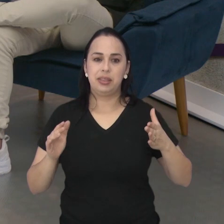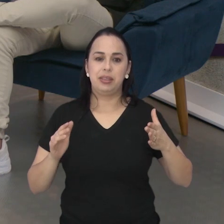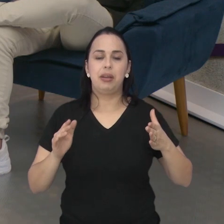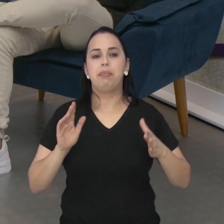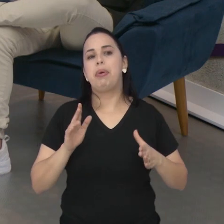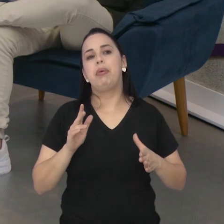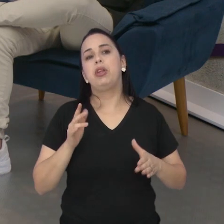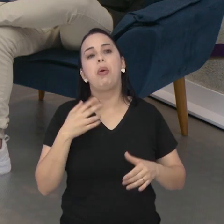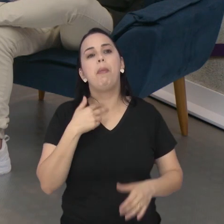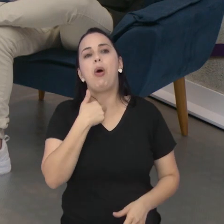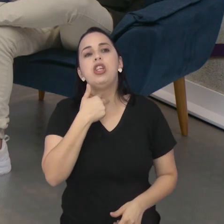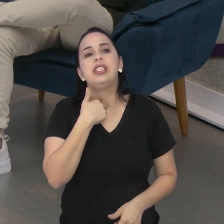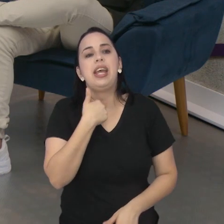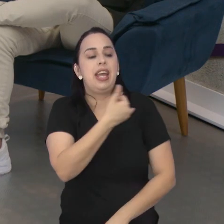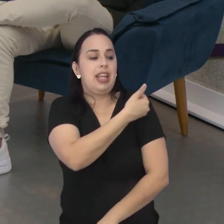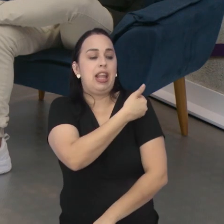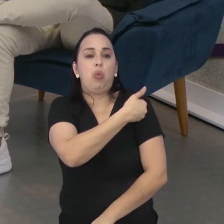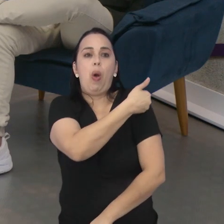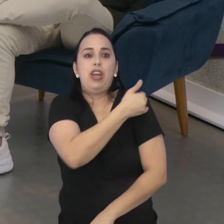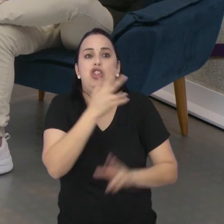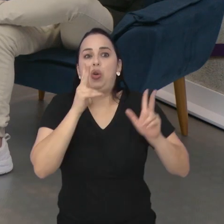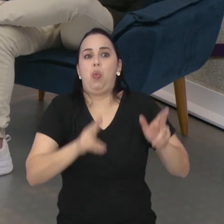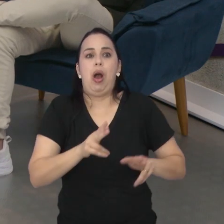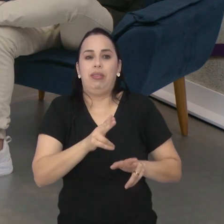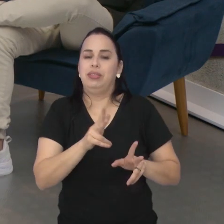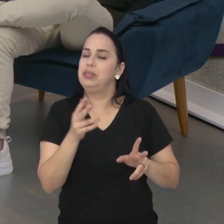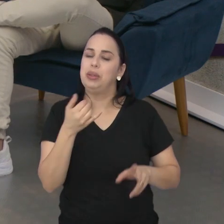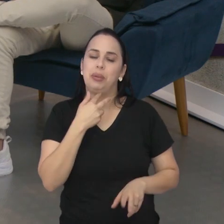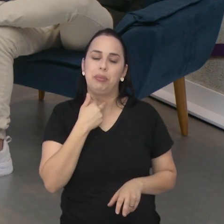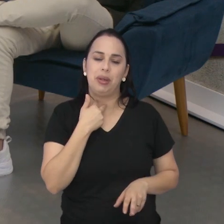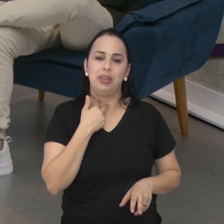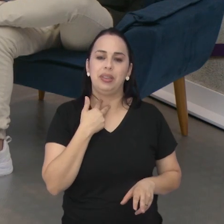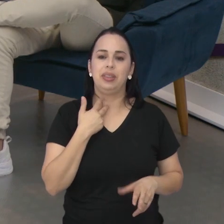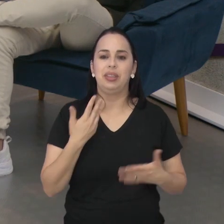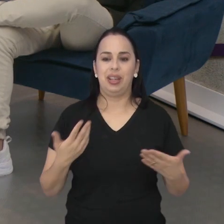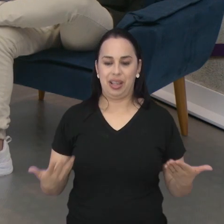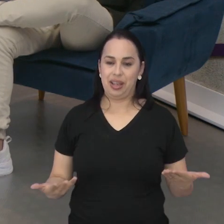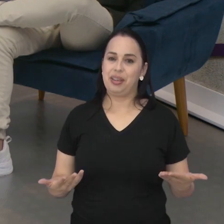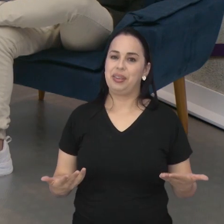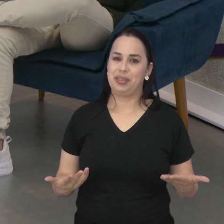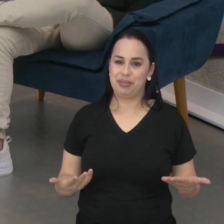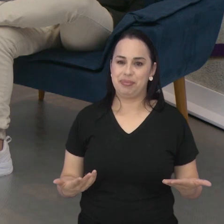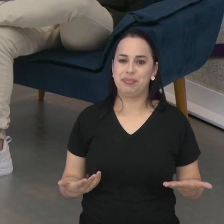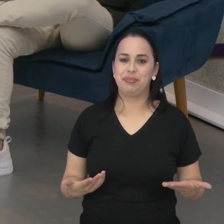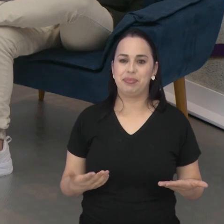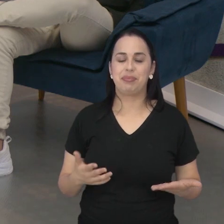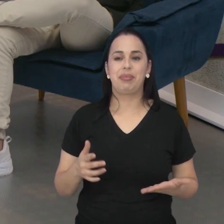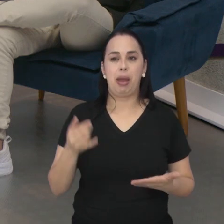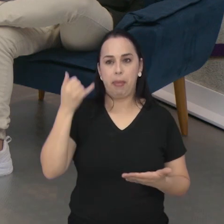Para não virar uma tatuagem. Para não virar uma tatuagem. Então agora a gente sabe. É isso aí.